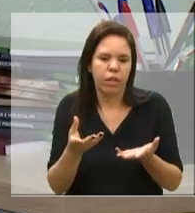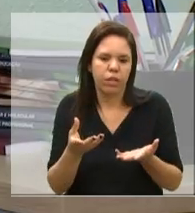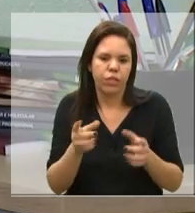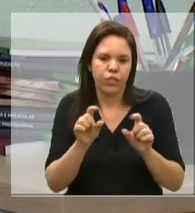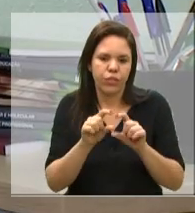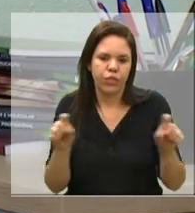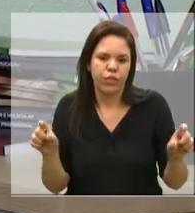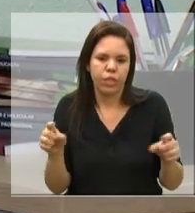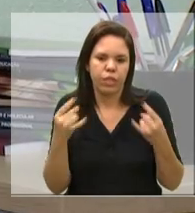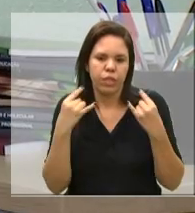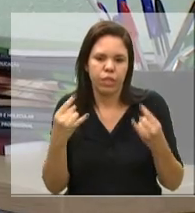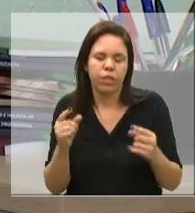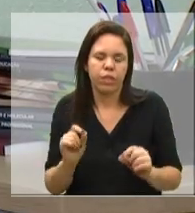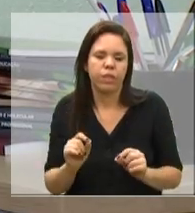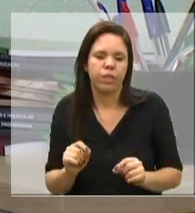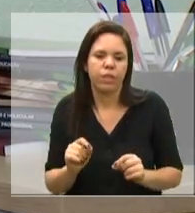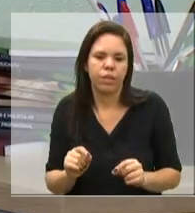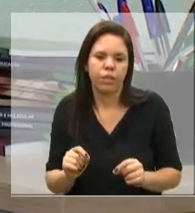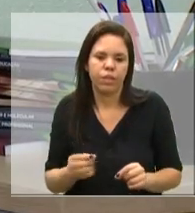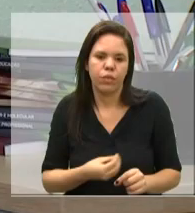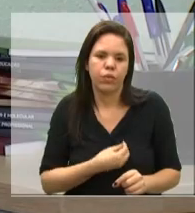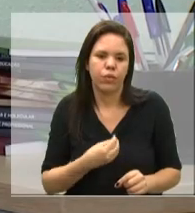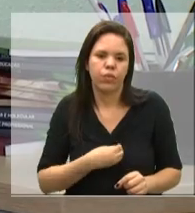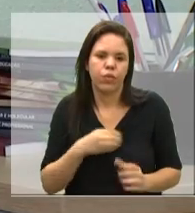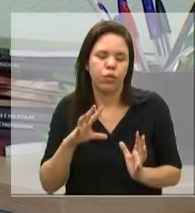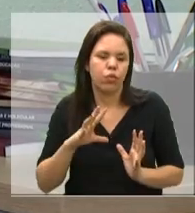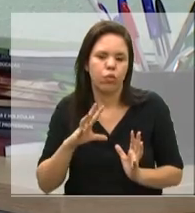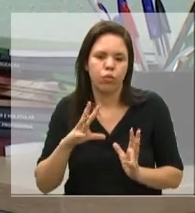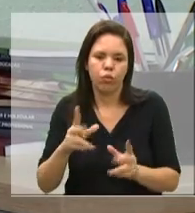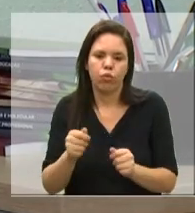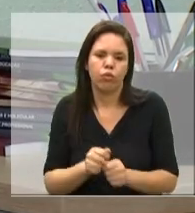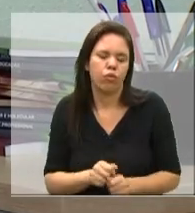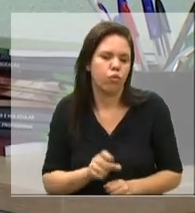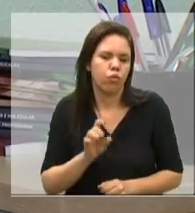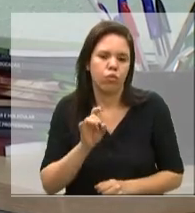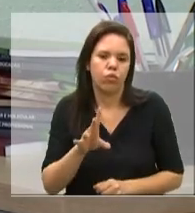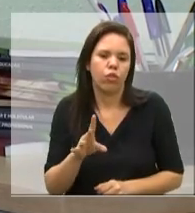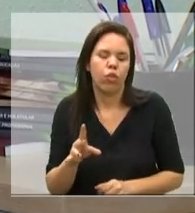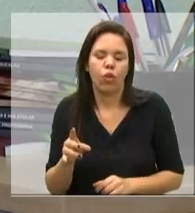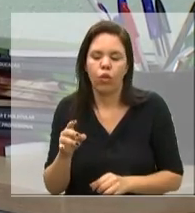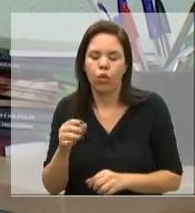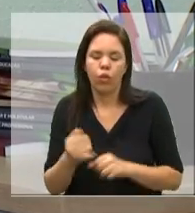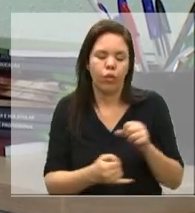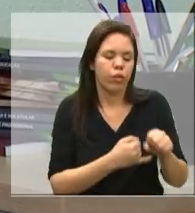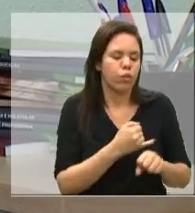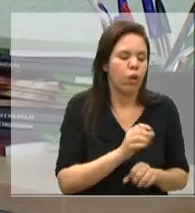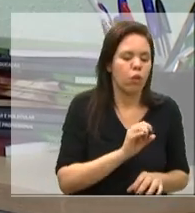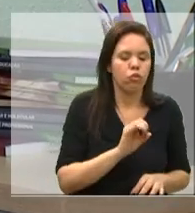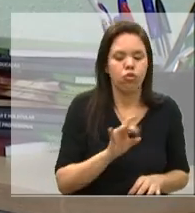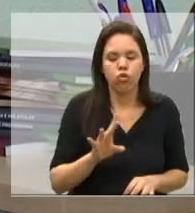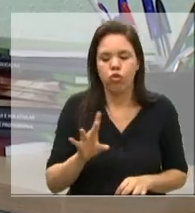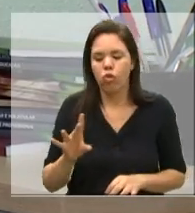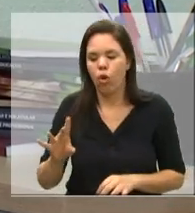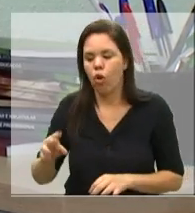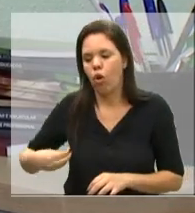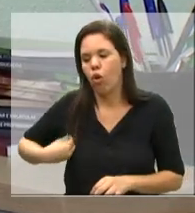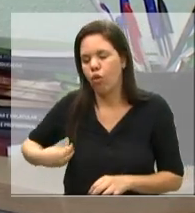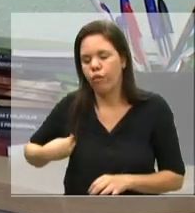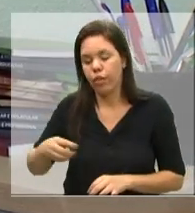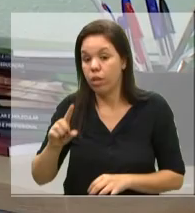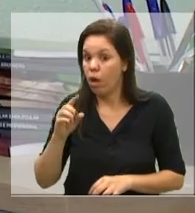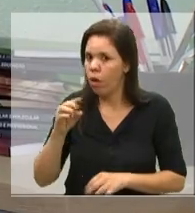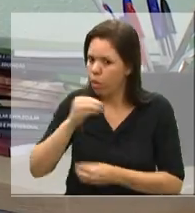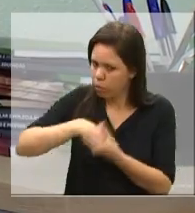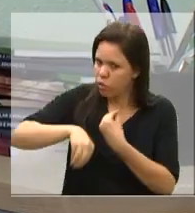frase interessante que a vida, o mundo, ele não se dá só no virtual ou só no físico, é uma mistura de tudo